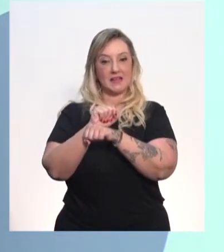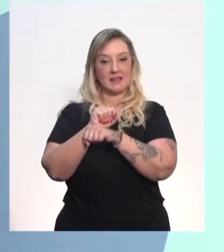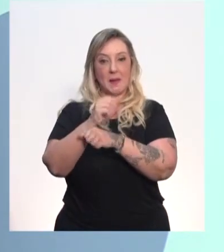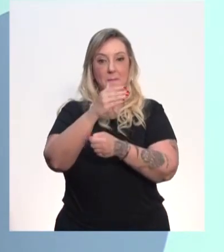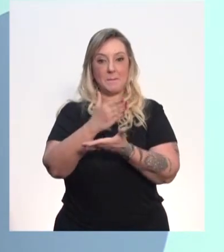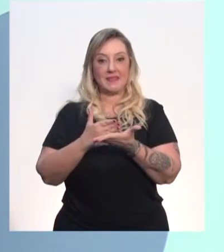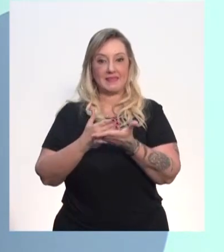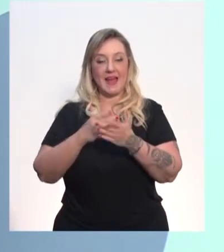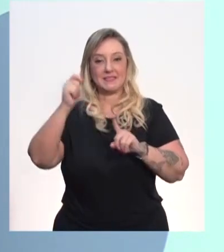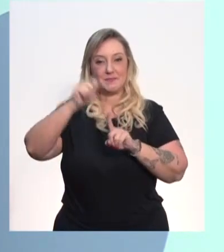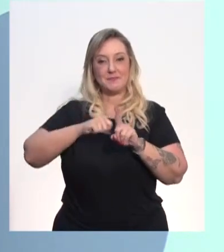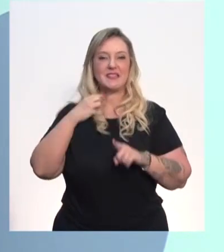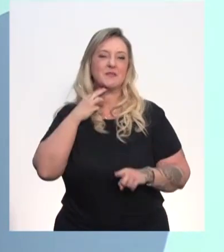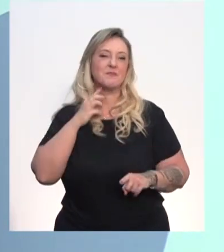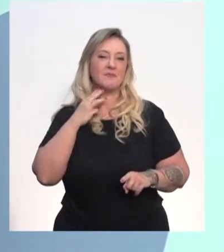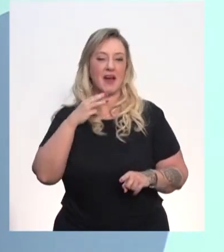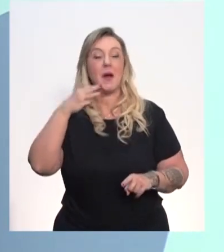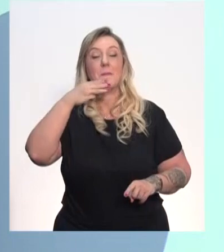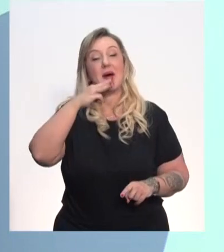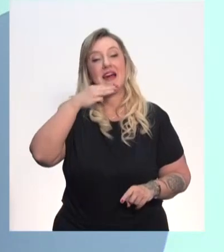para a gente repensar como é que a gente